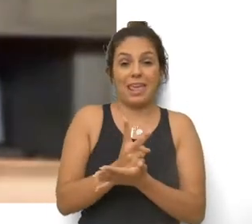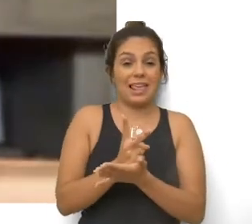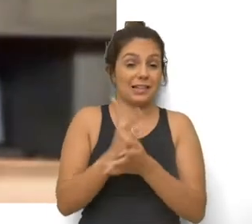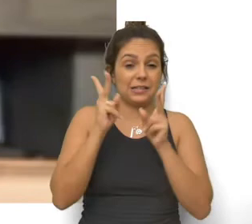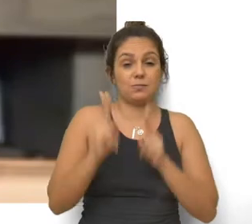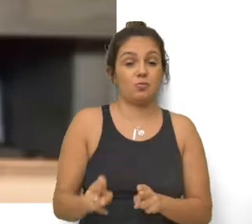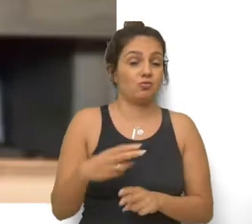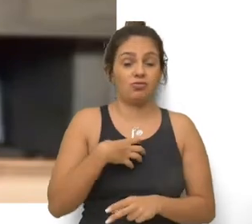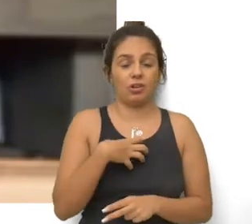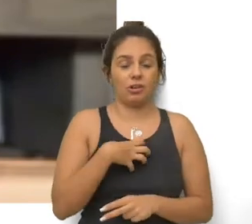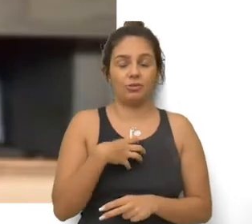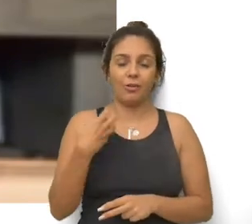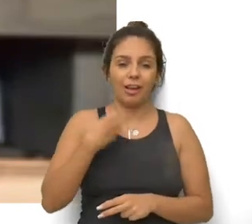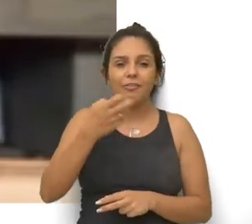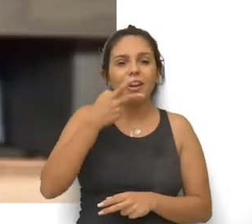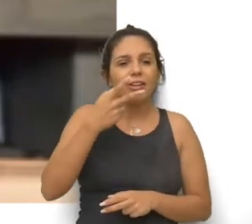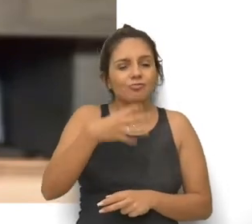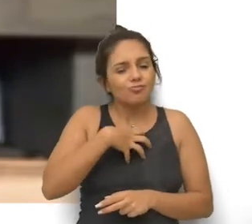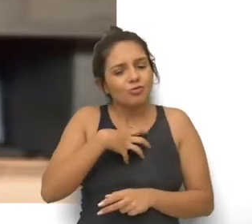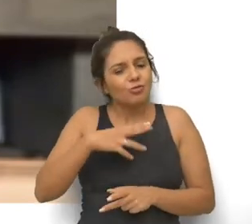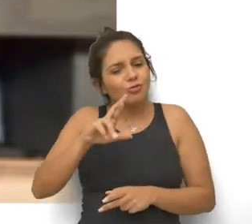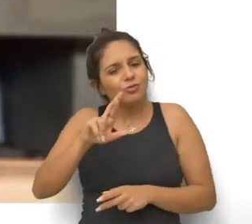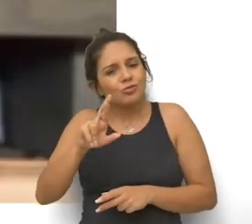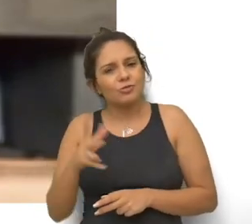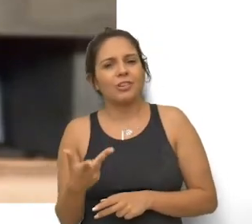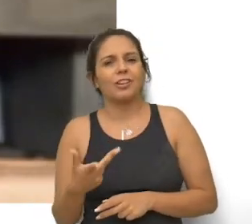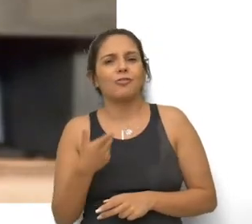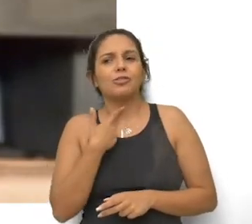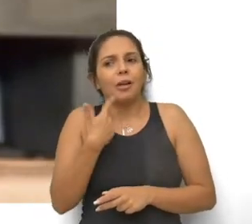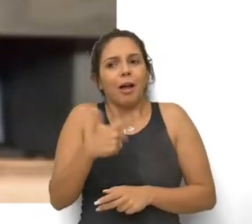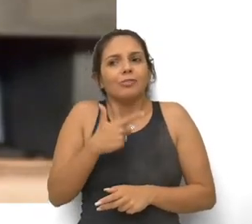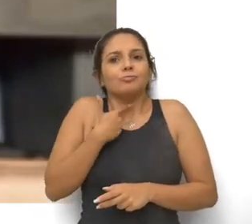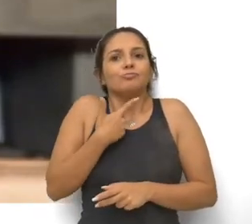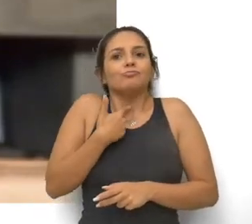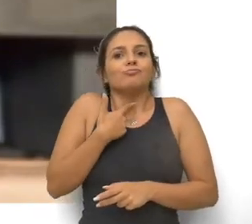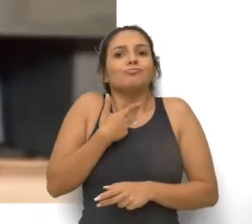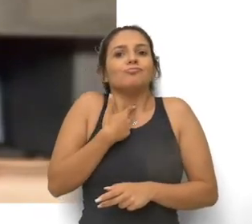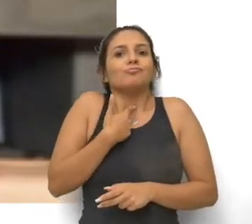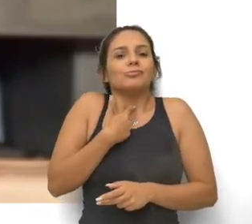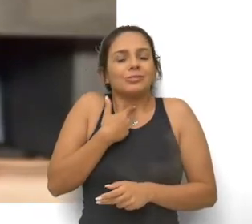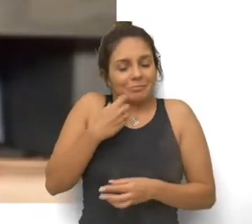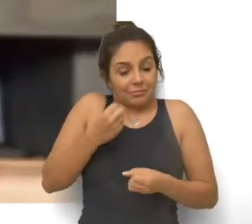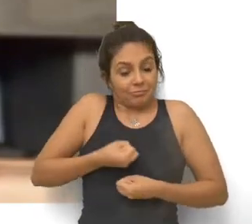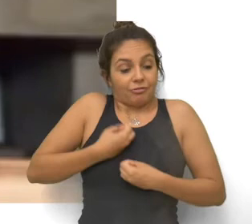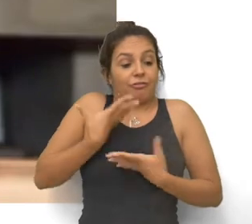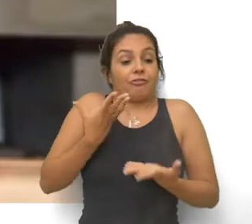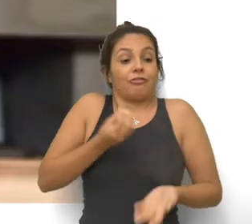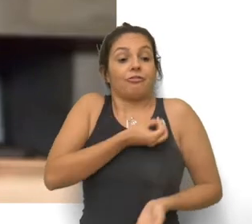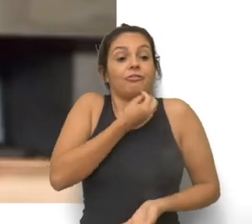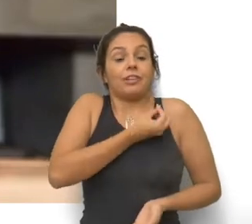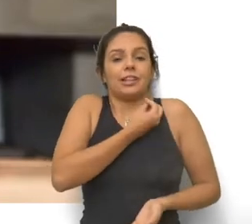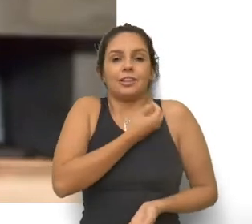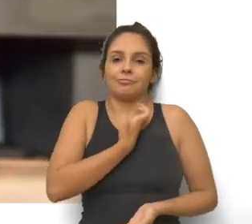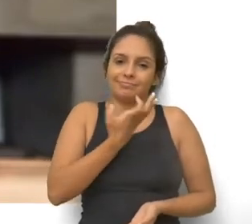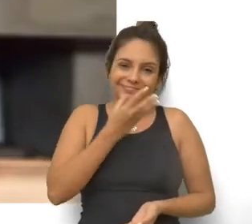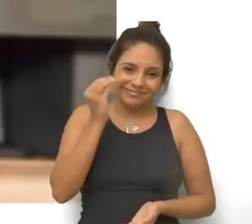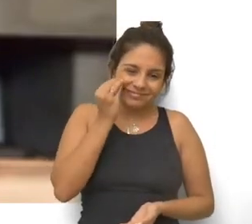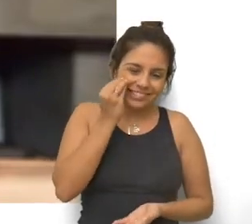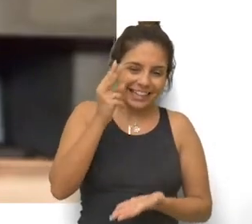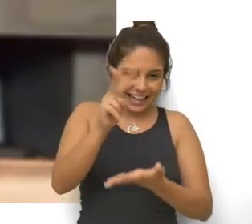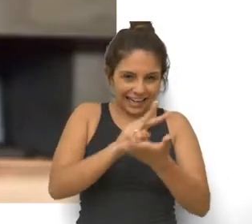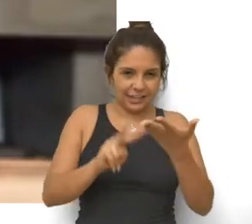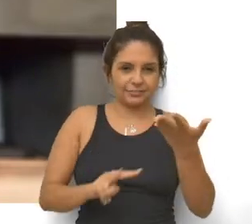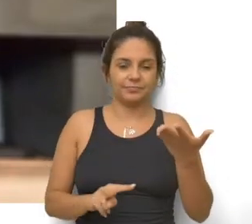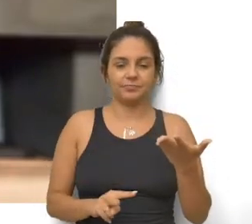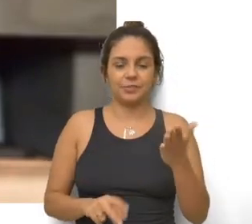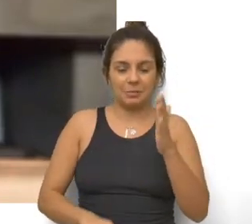novo para me dar mais vontade, para me dar mais vida. Então eu quero tentar ler aquilo